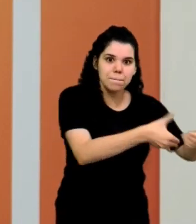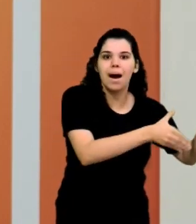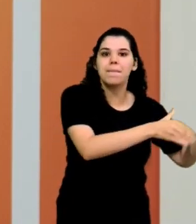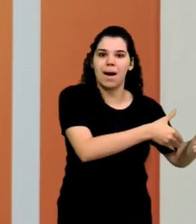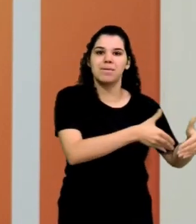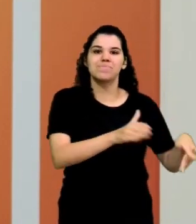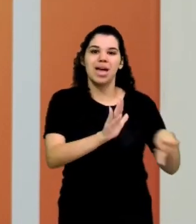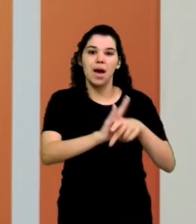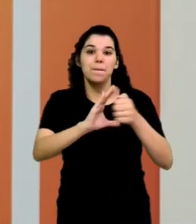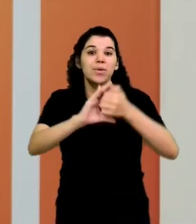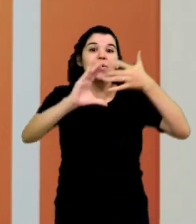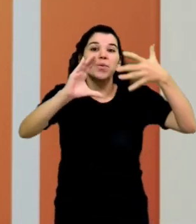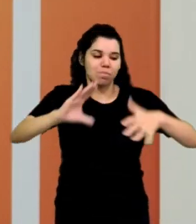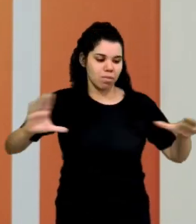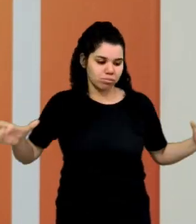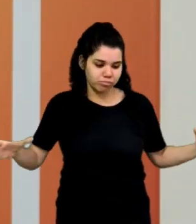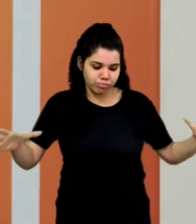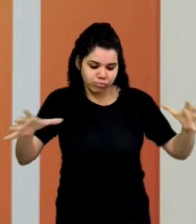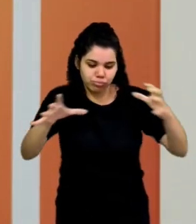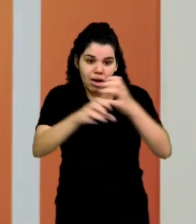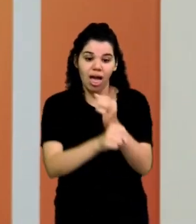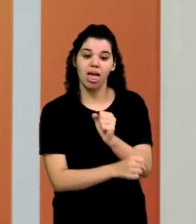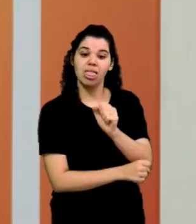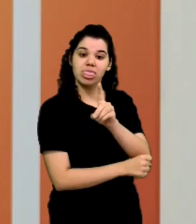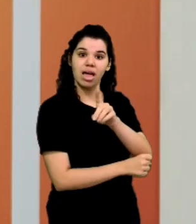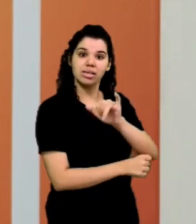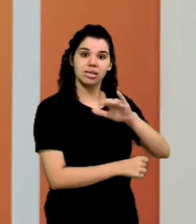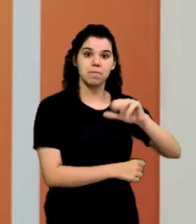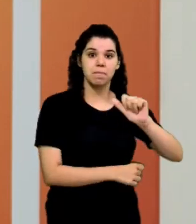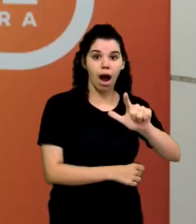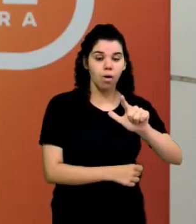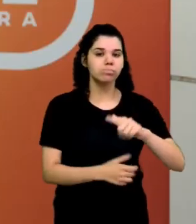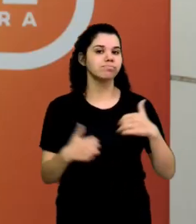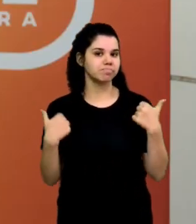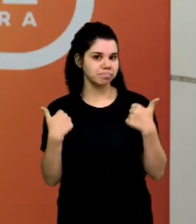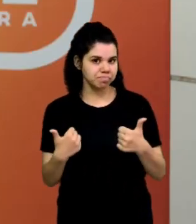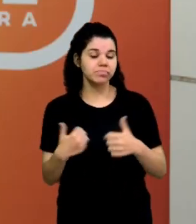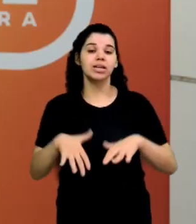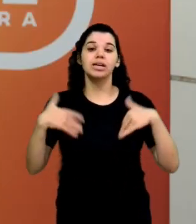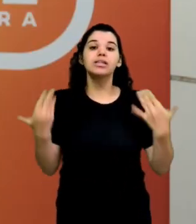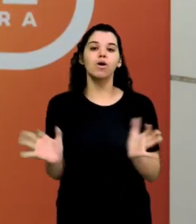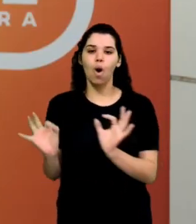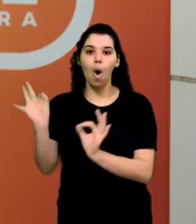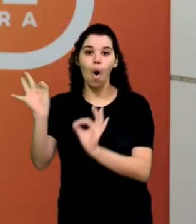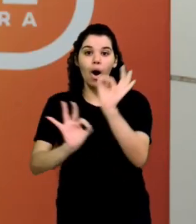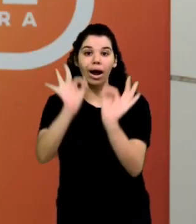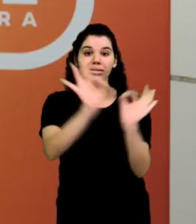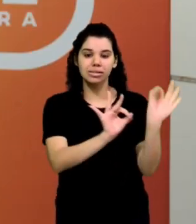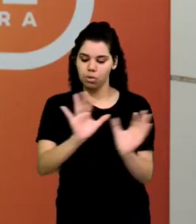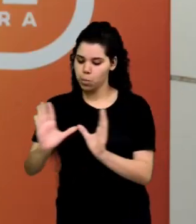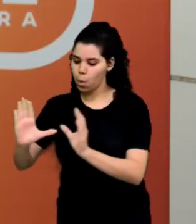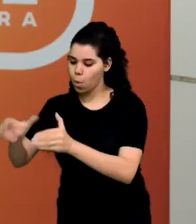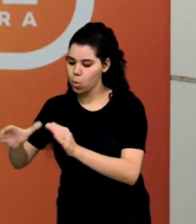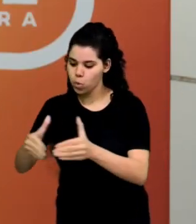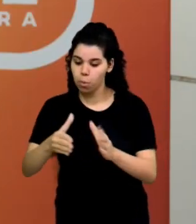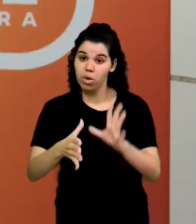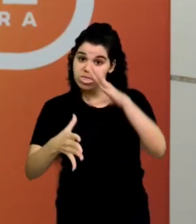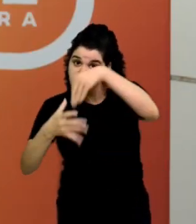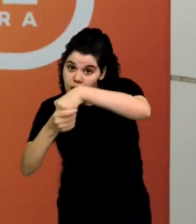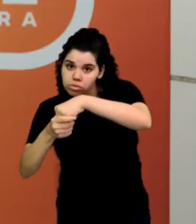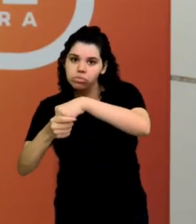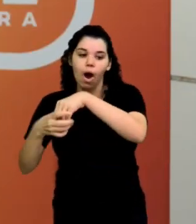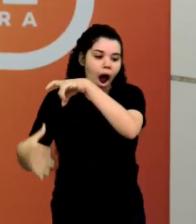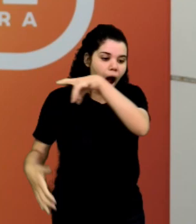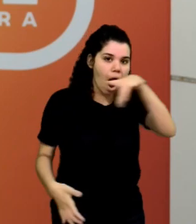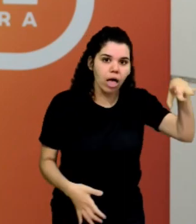numeração ser decimal ou como a gente chama também de base 10. Essa organização em família, composta por 10 números,